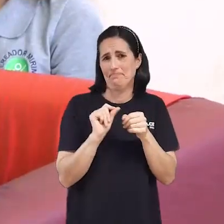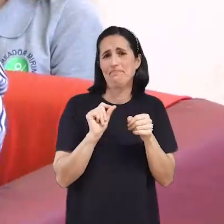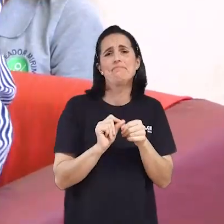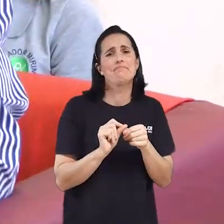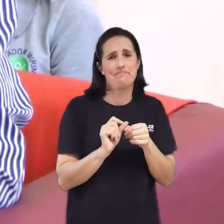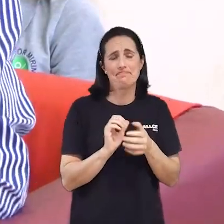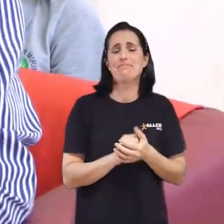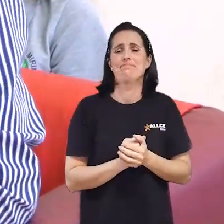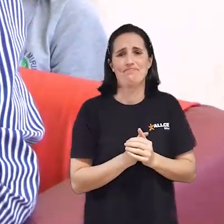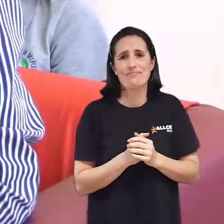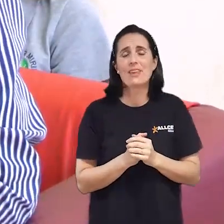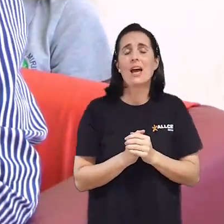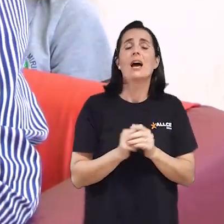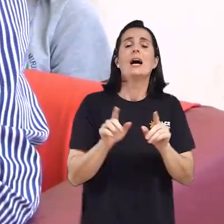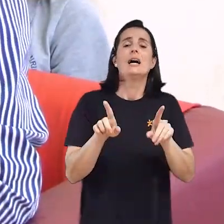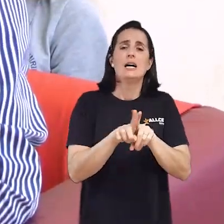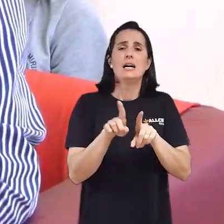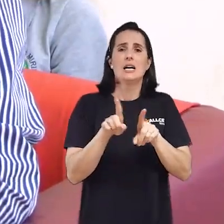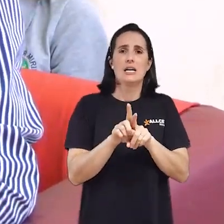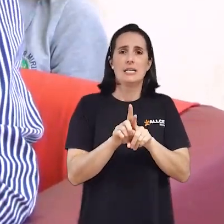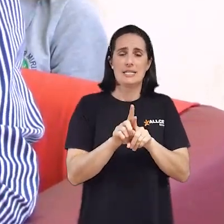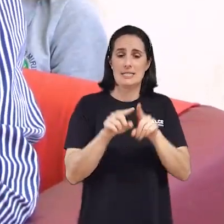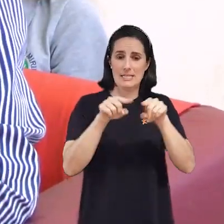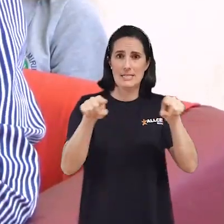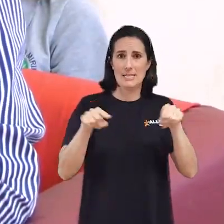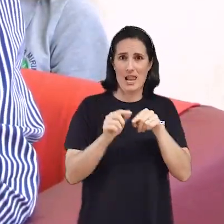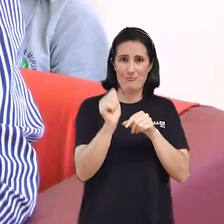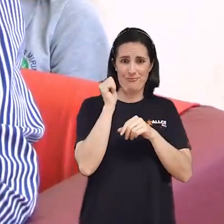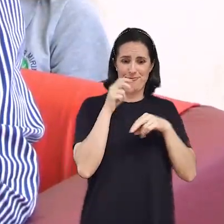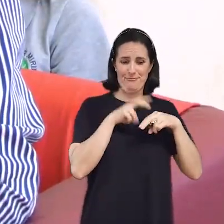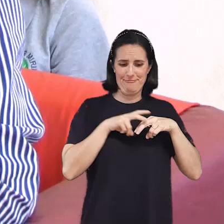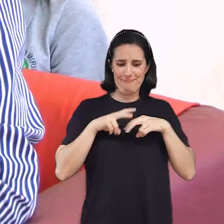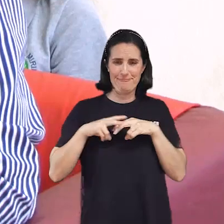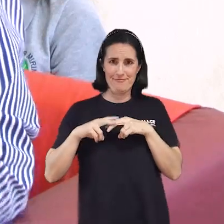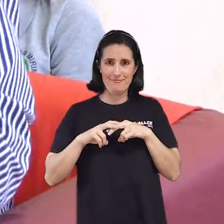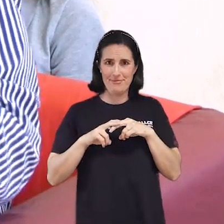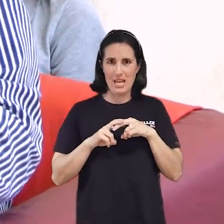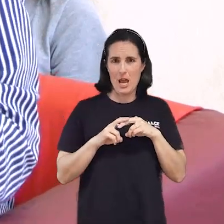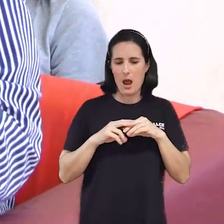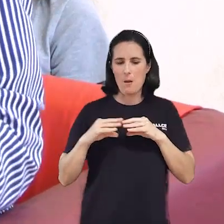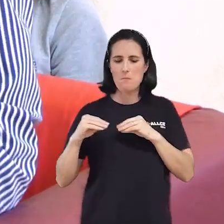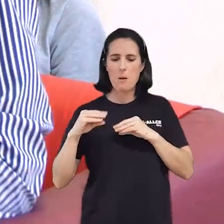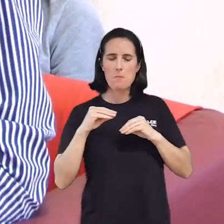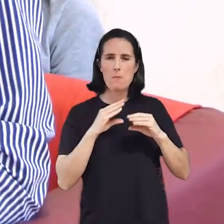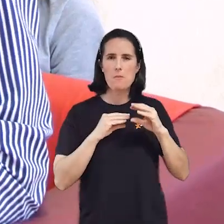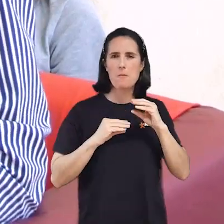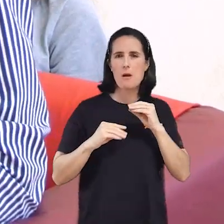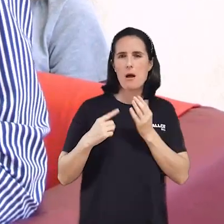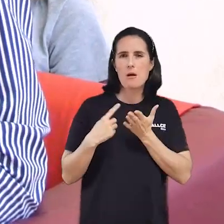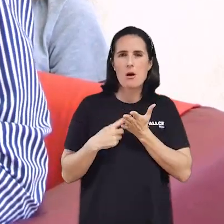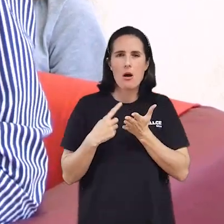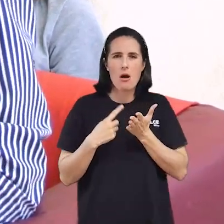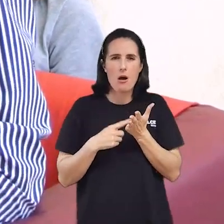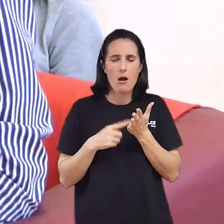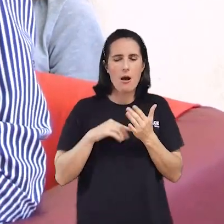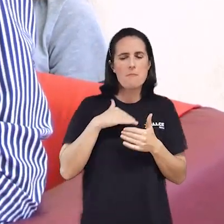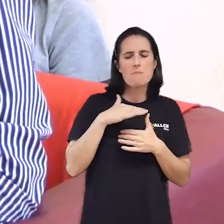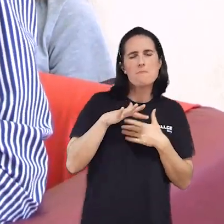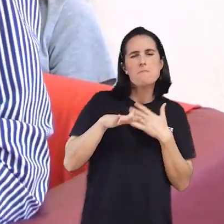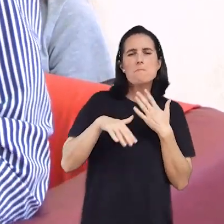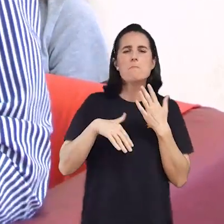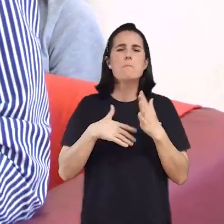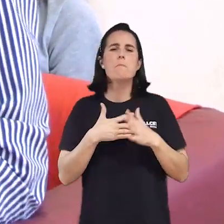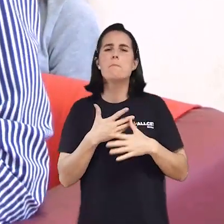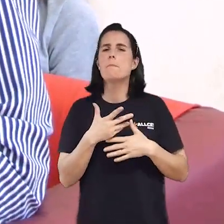algumas goiabas, né? Isso era muito comum. Né? E no fundo da sala era o que a gente se